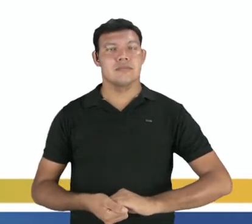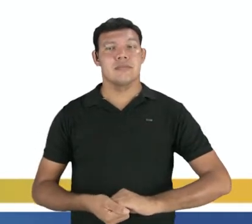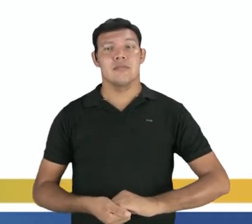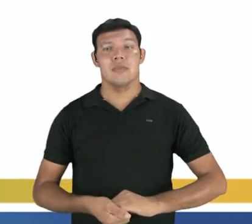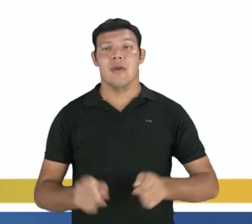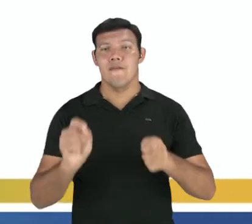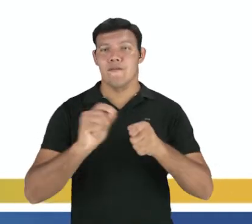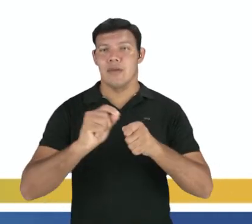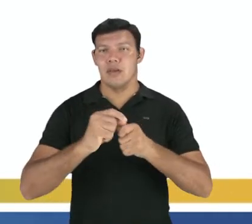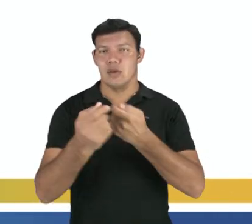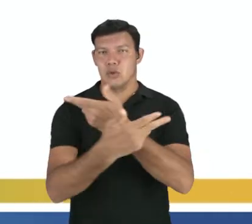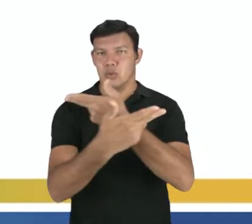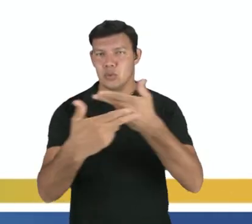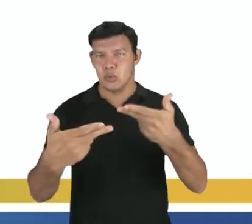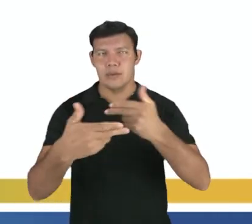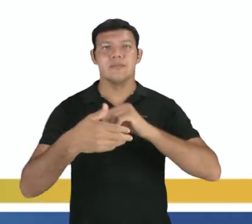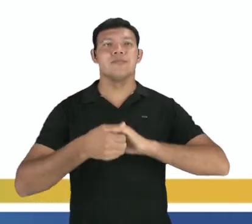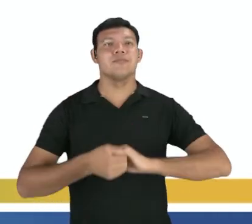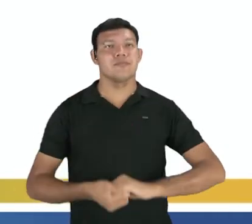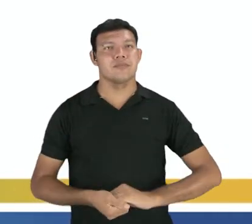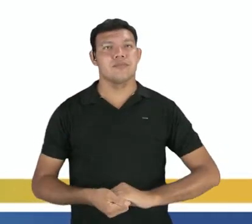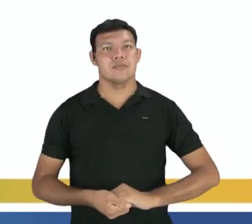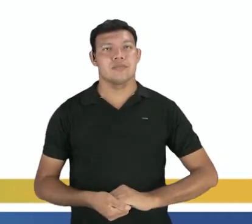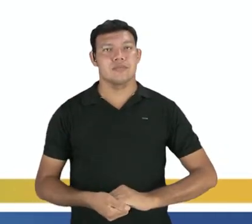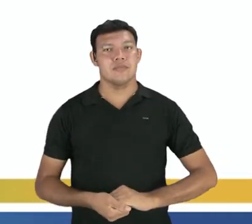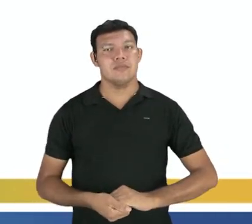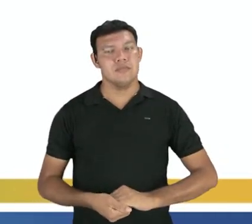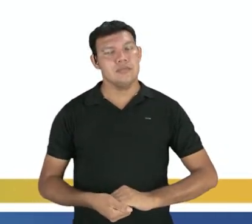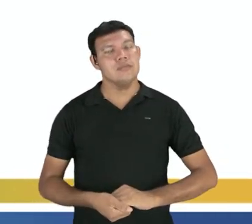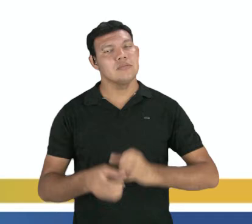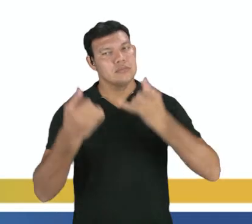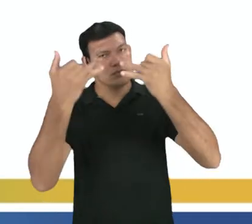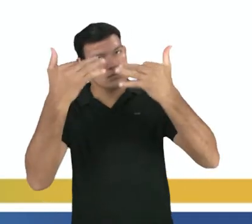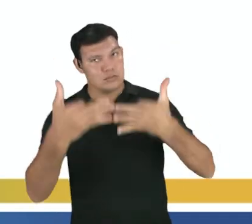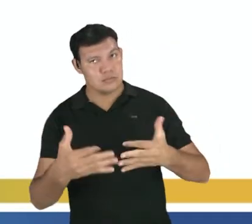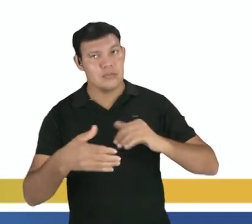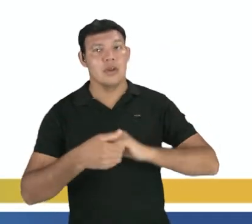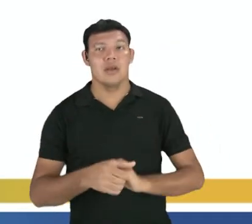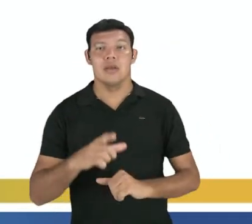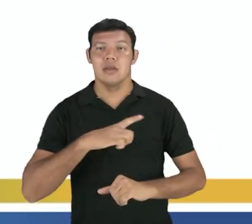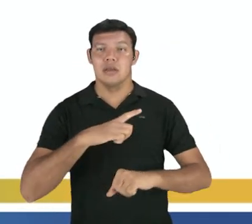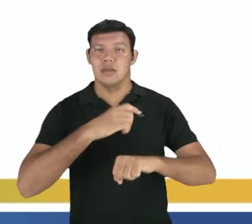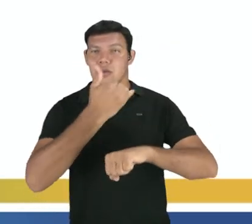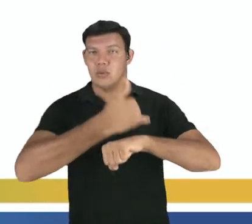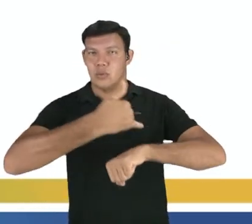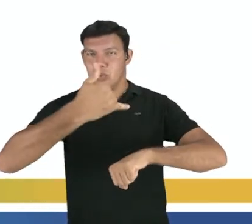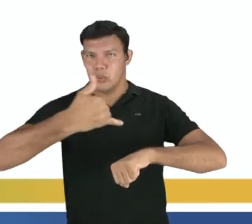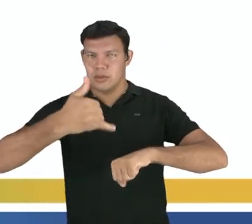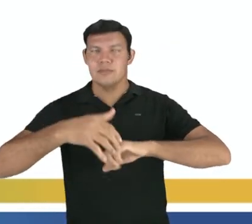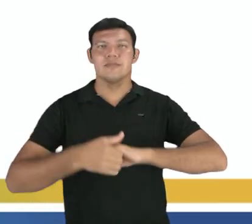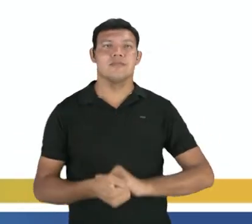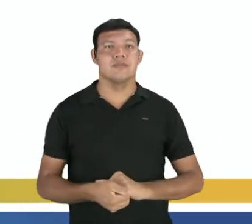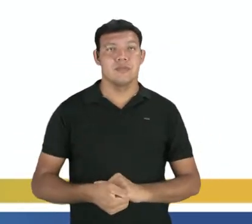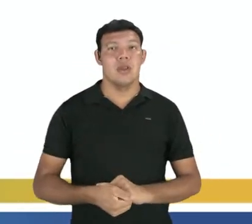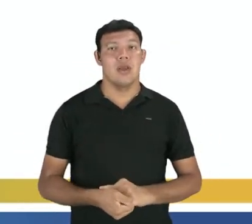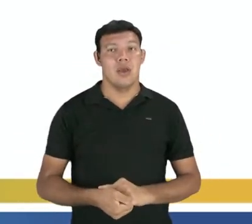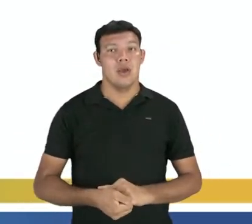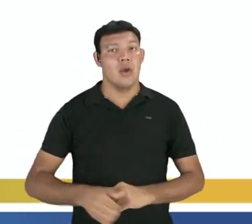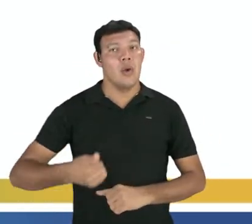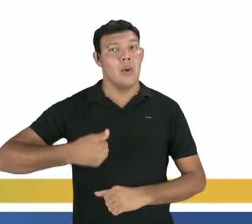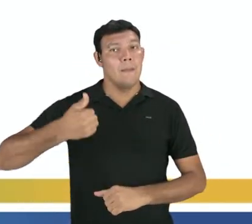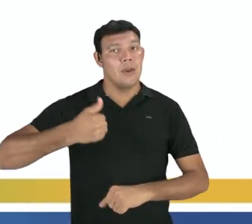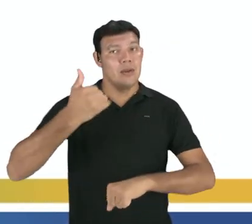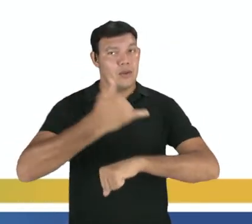fabricação, então, desses objetos, né? Então, a gente tem, como eu disse para vocês aí, os metais. O primeiro metal a